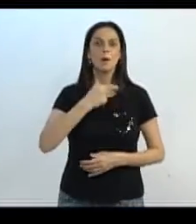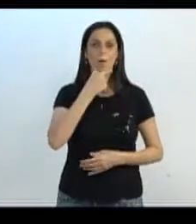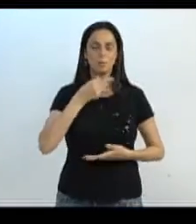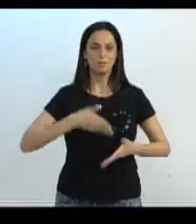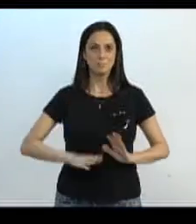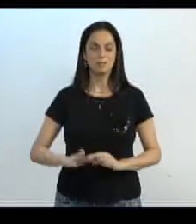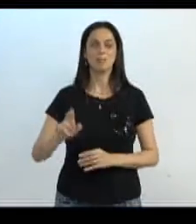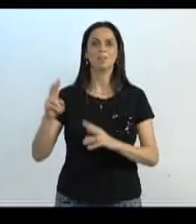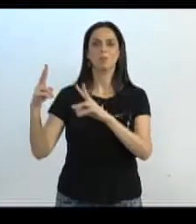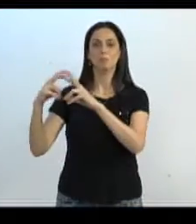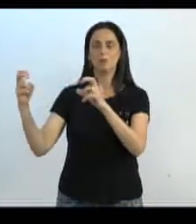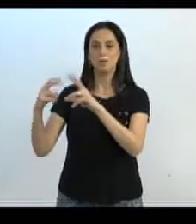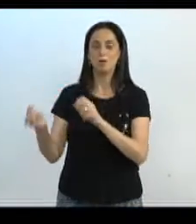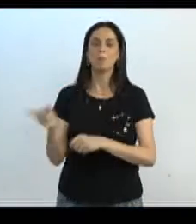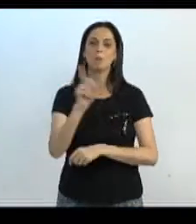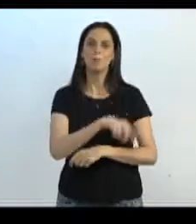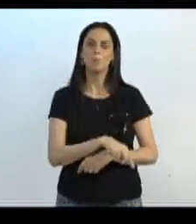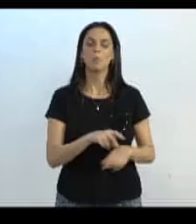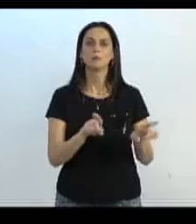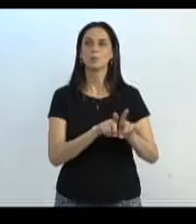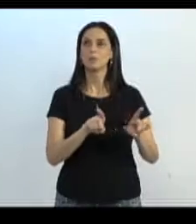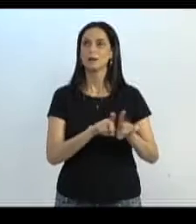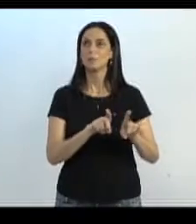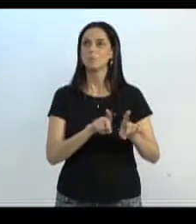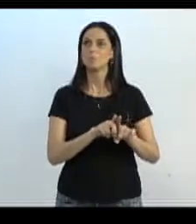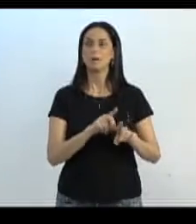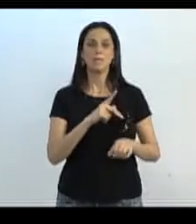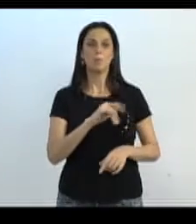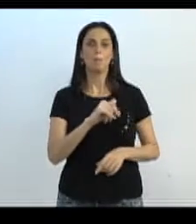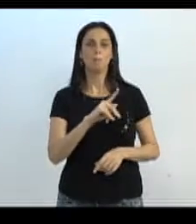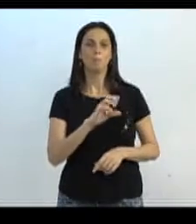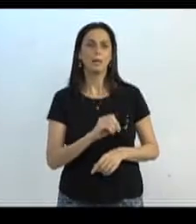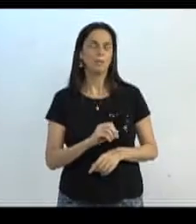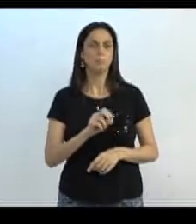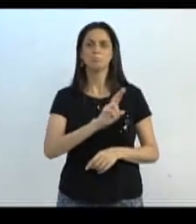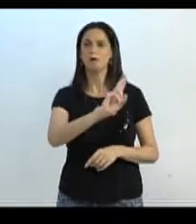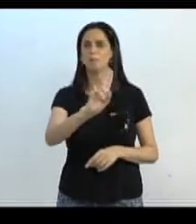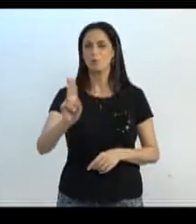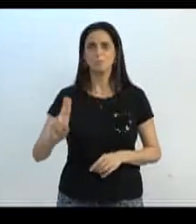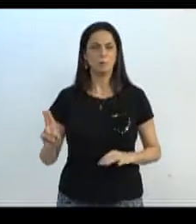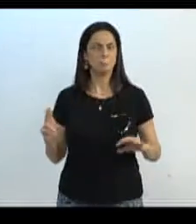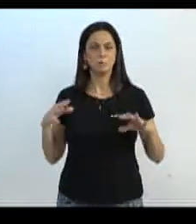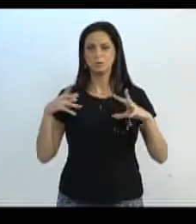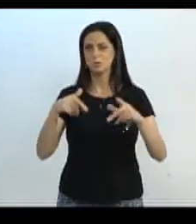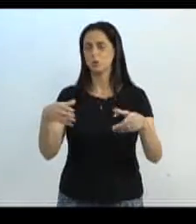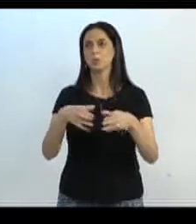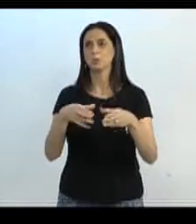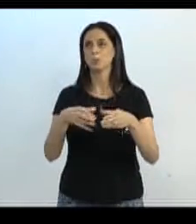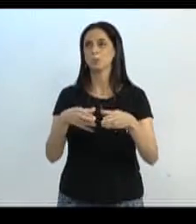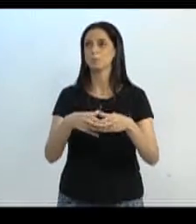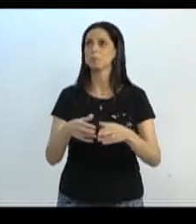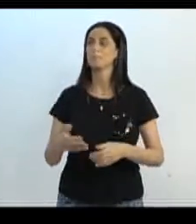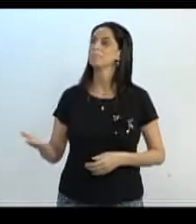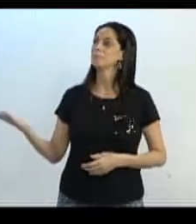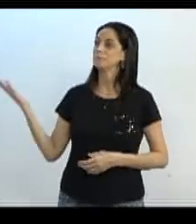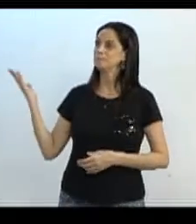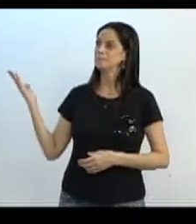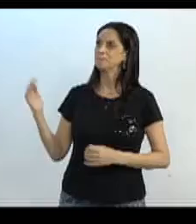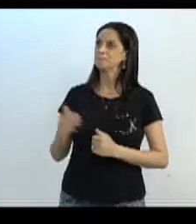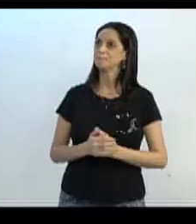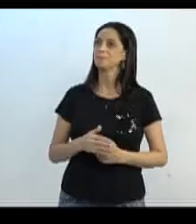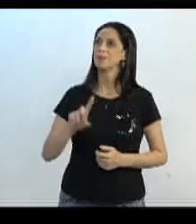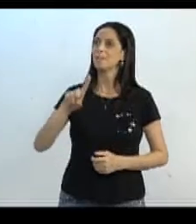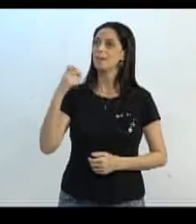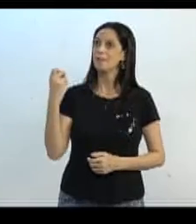Diego, o Gadeia, Pito, Ferrão, o William também foi meu